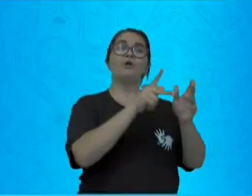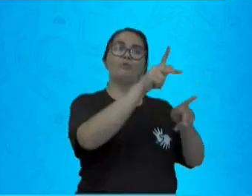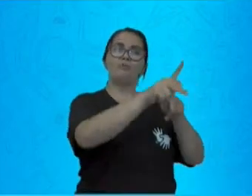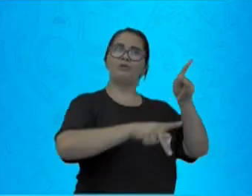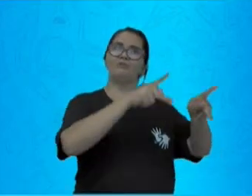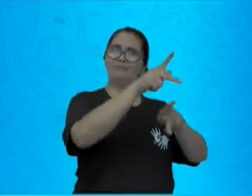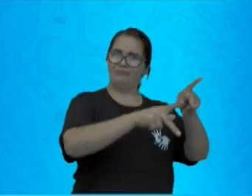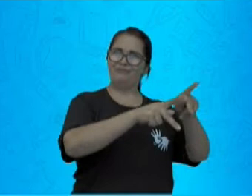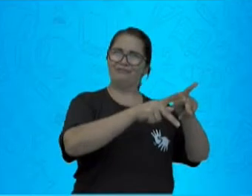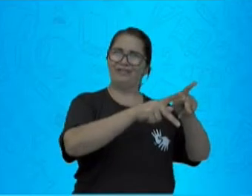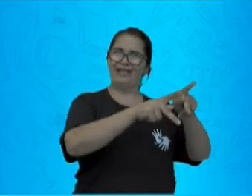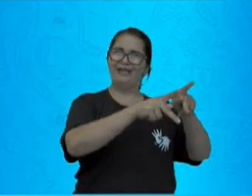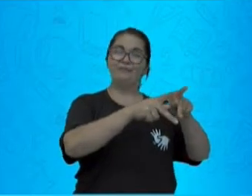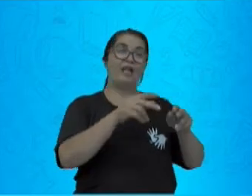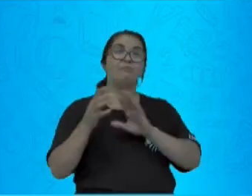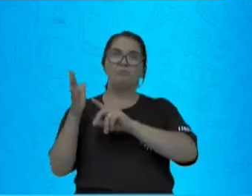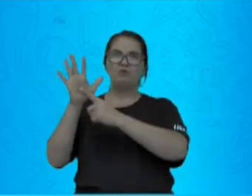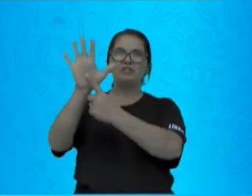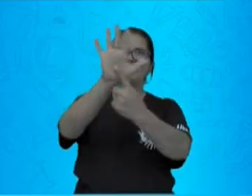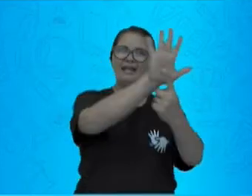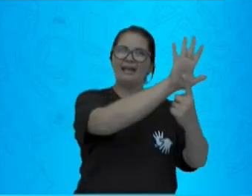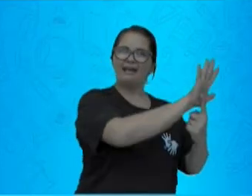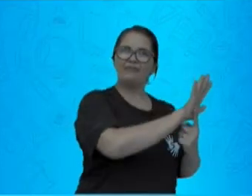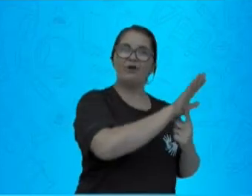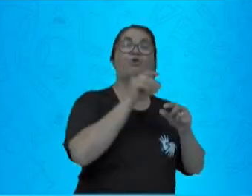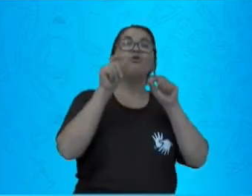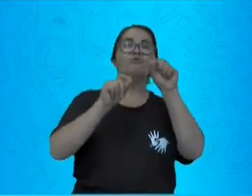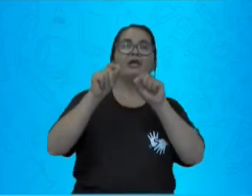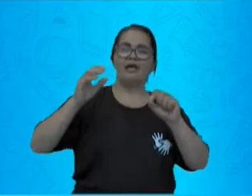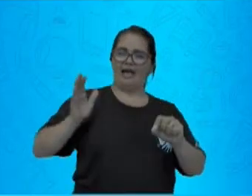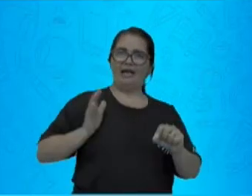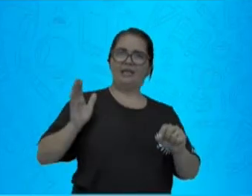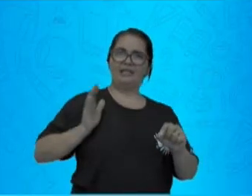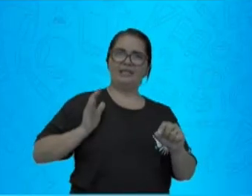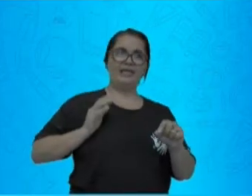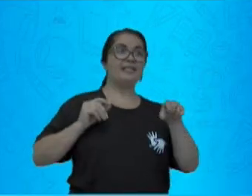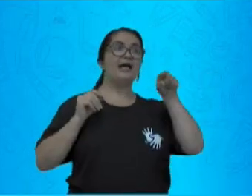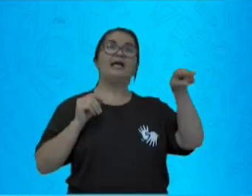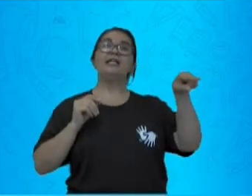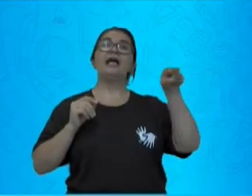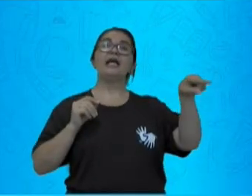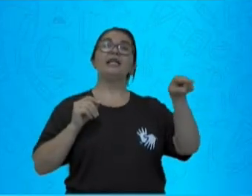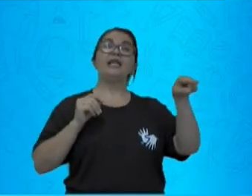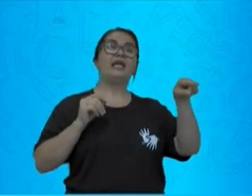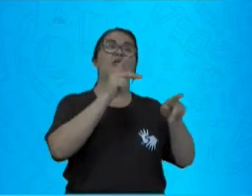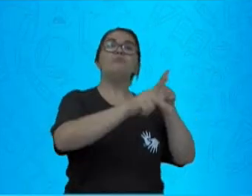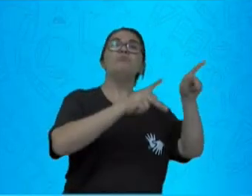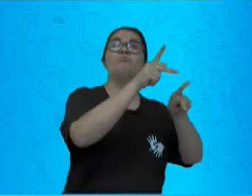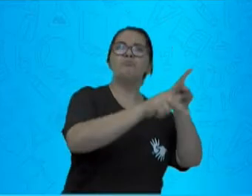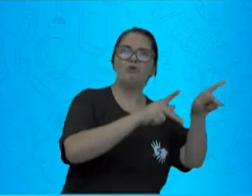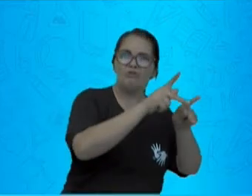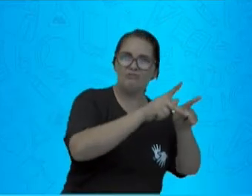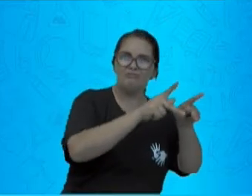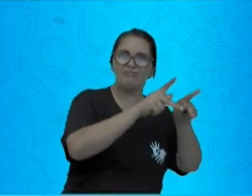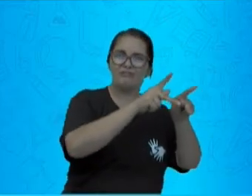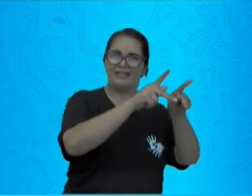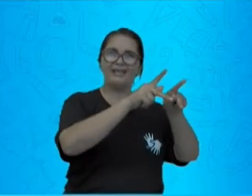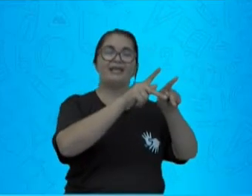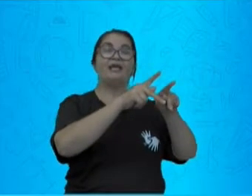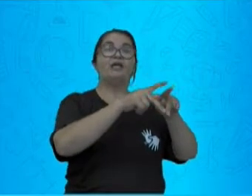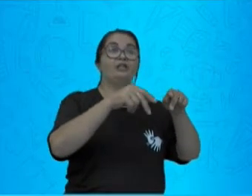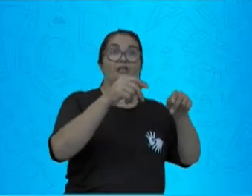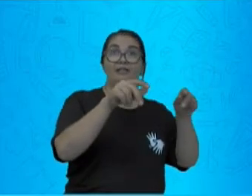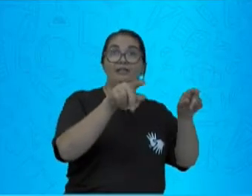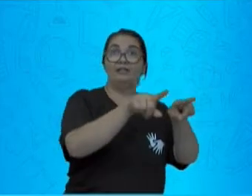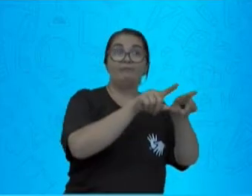muita prata, principalmente as pratas e os ouros que saíram daqui das